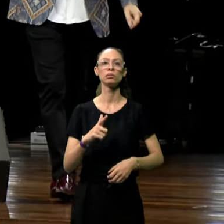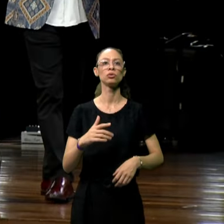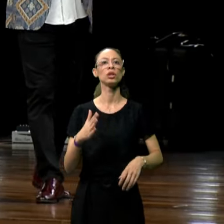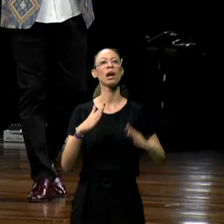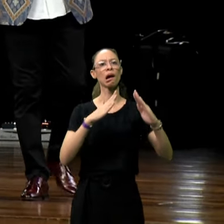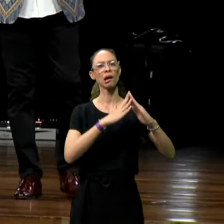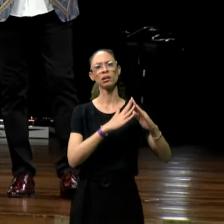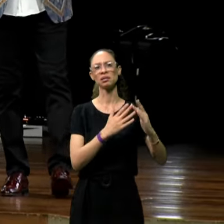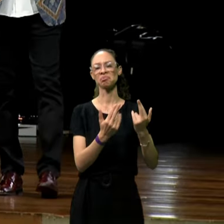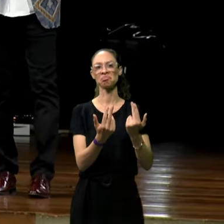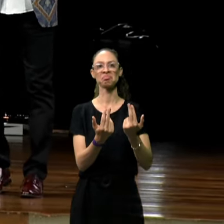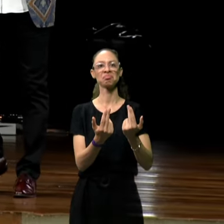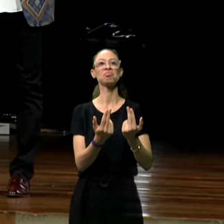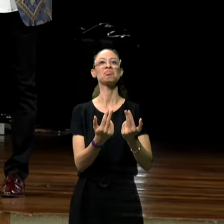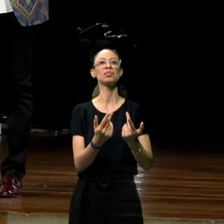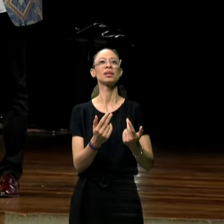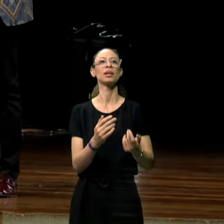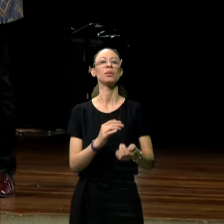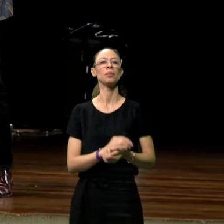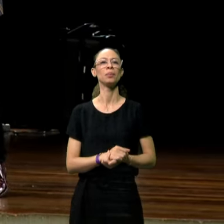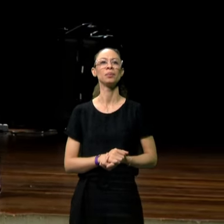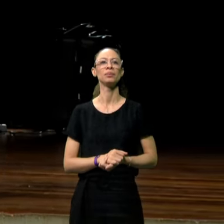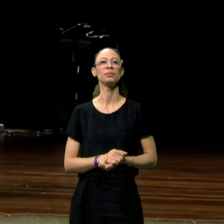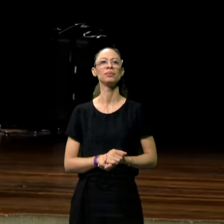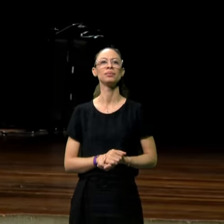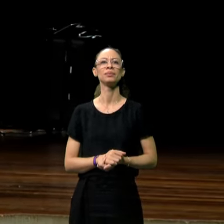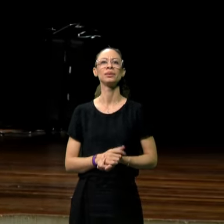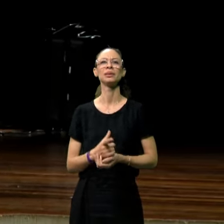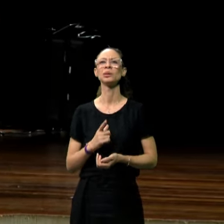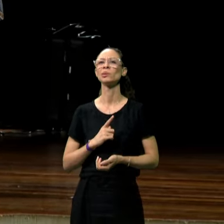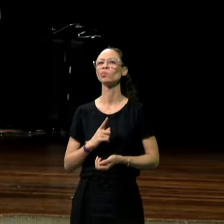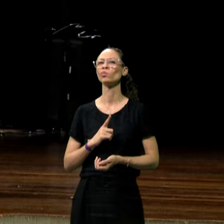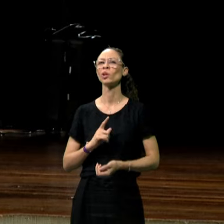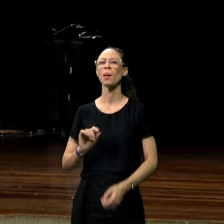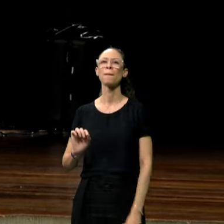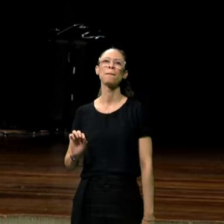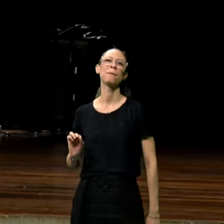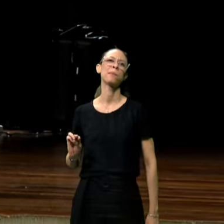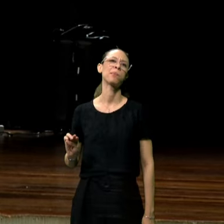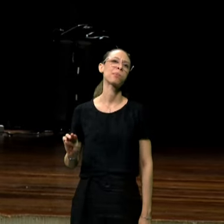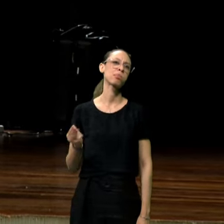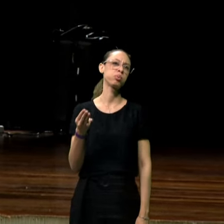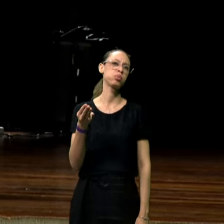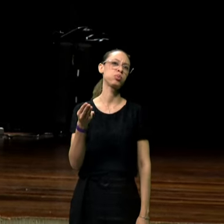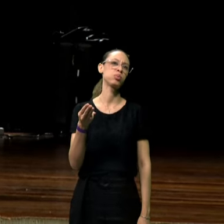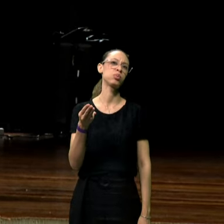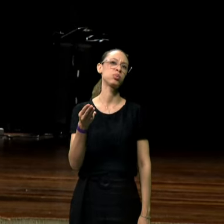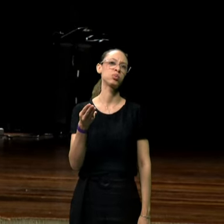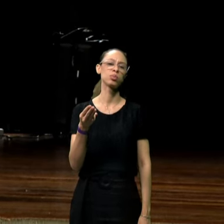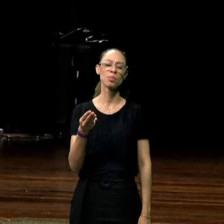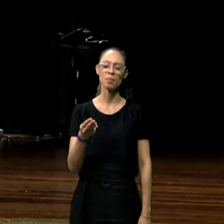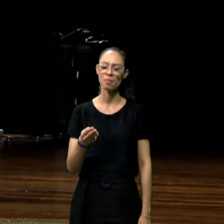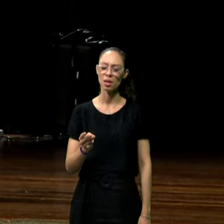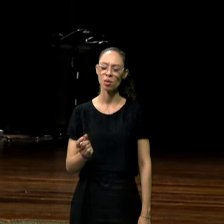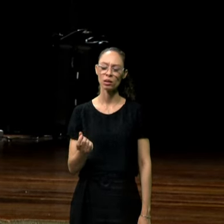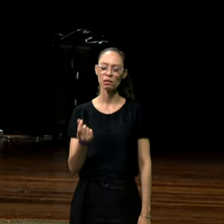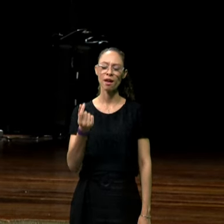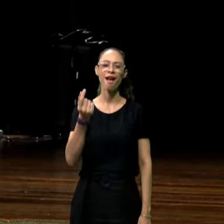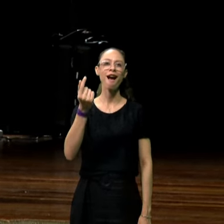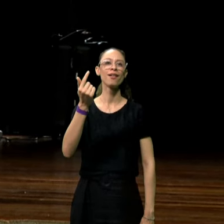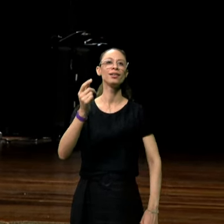mesma. Mas eu estava gerando milhões e ia centenas para o